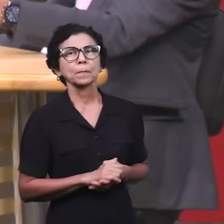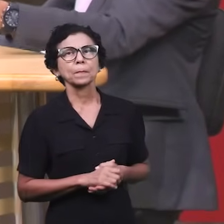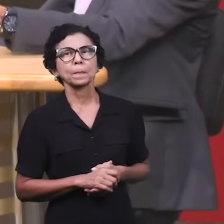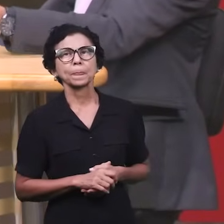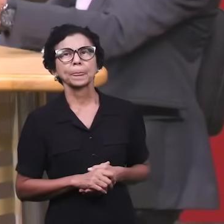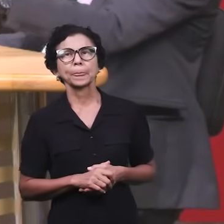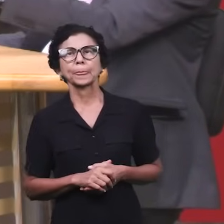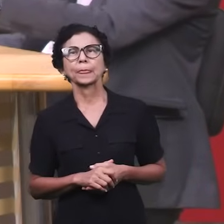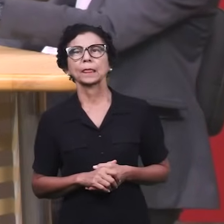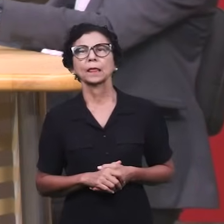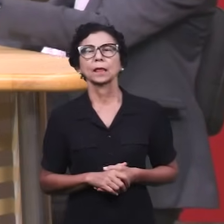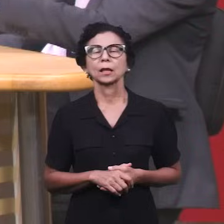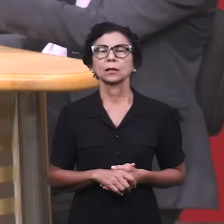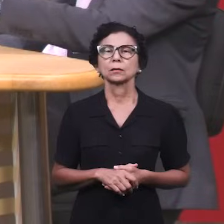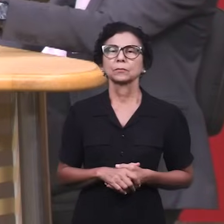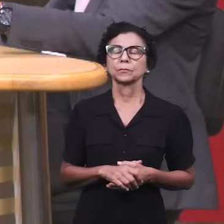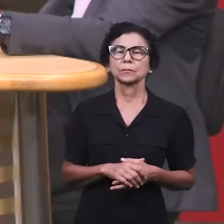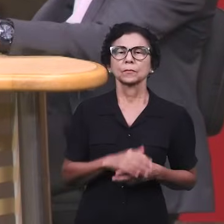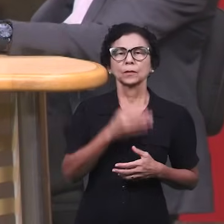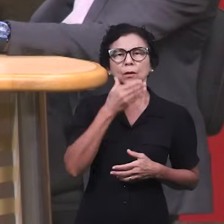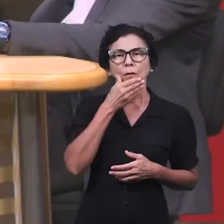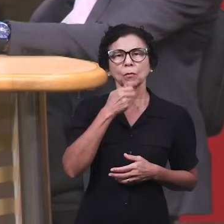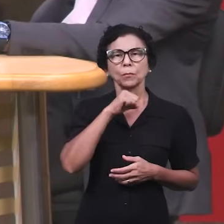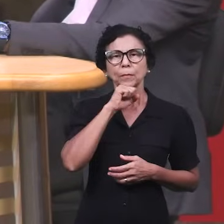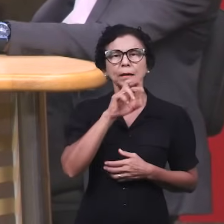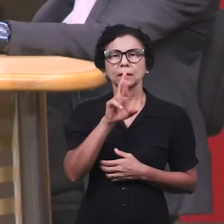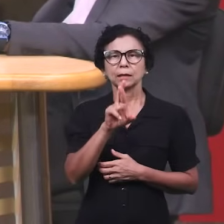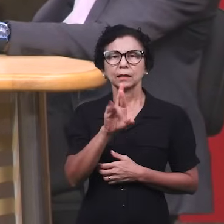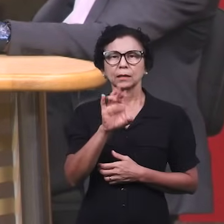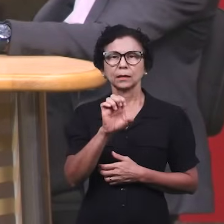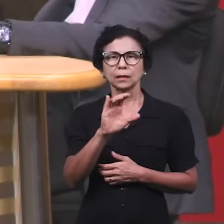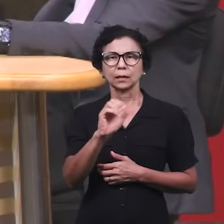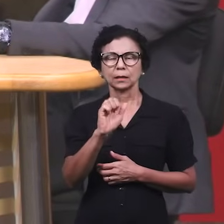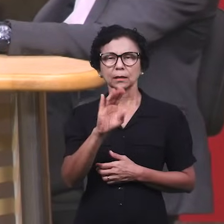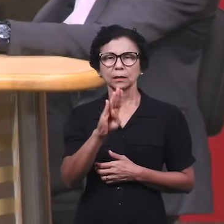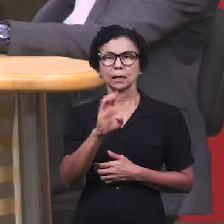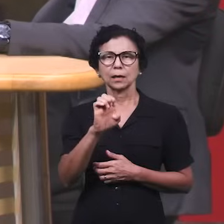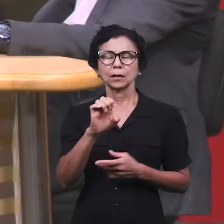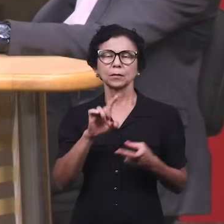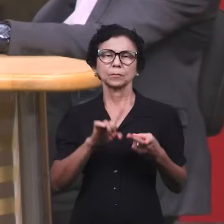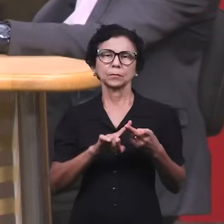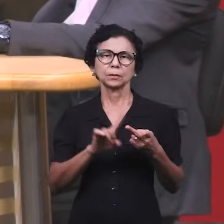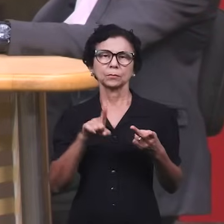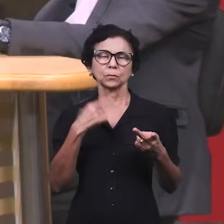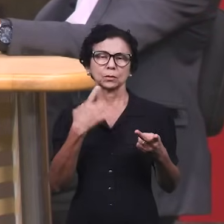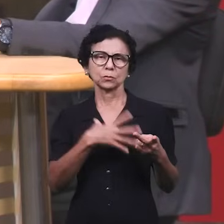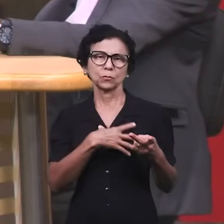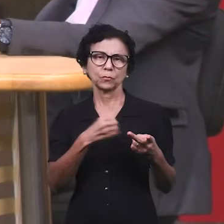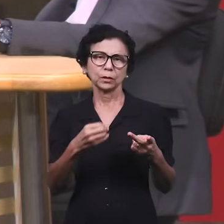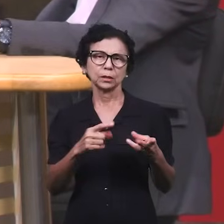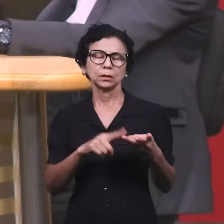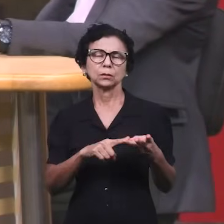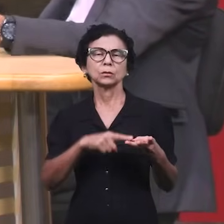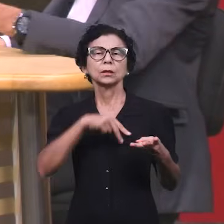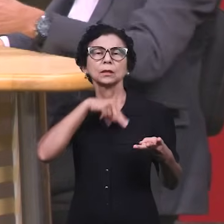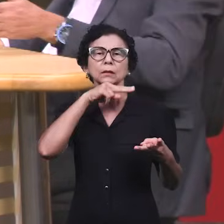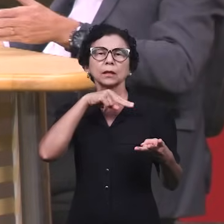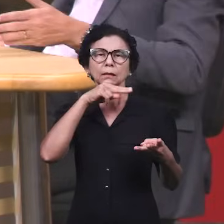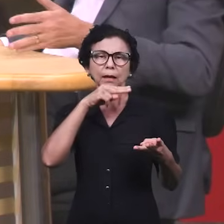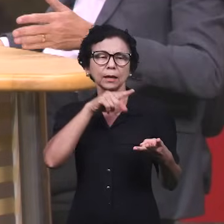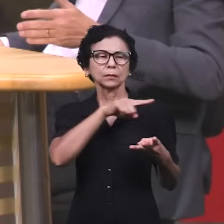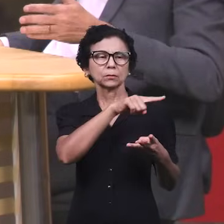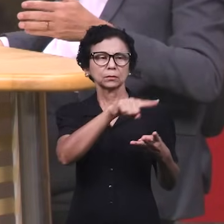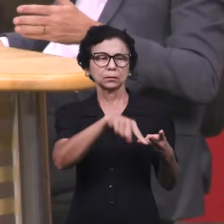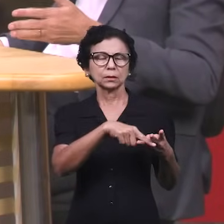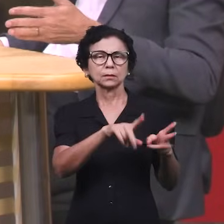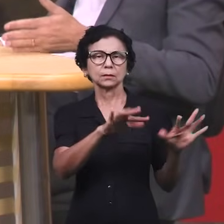recabe o pai depois o filho depois os netos eu acho que uma grande um ponto aí que assim que a gente todos nós almejamos muito é como